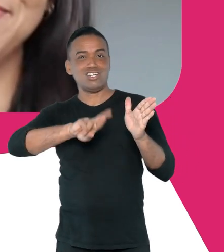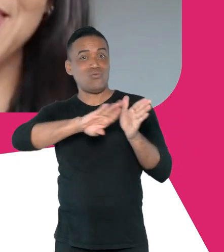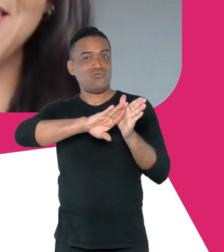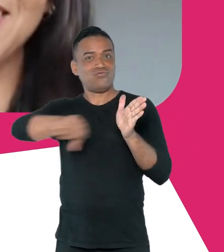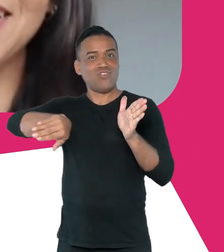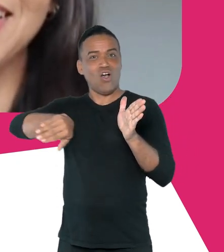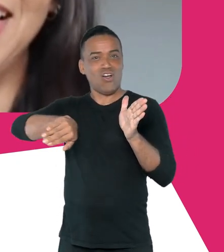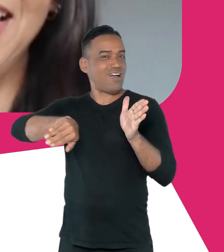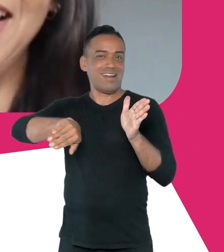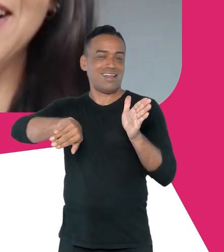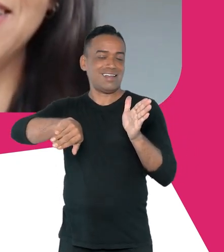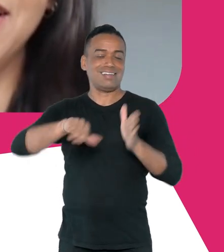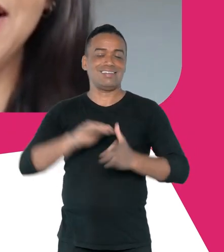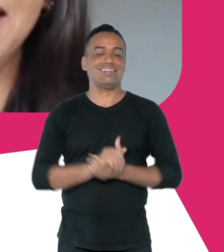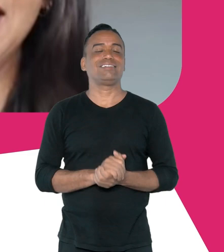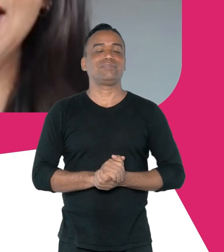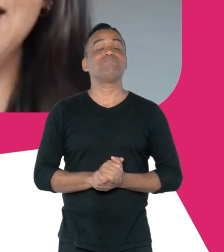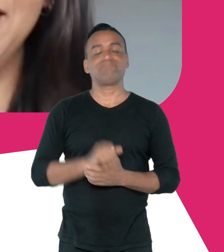sim.